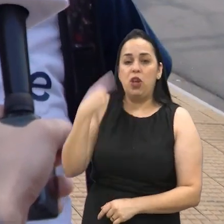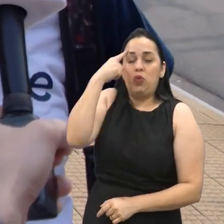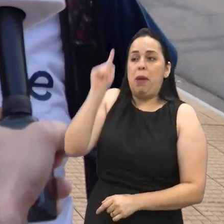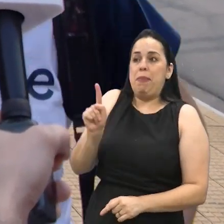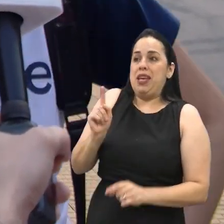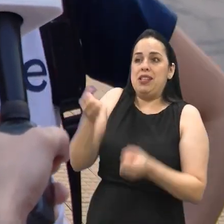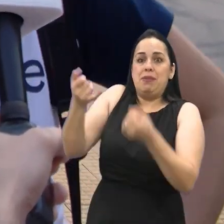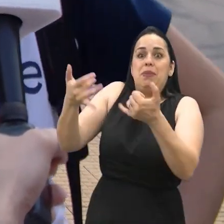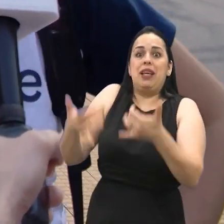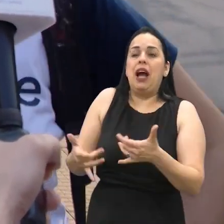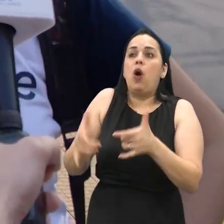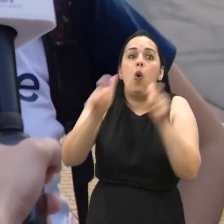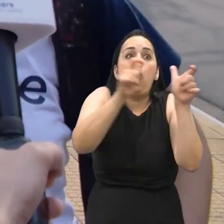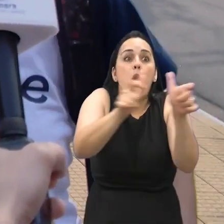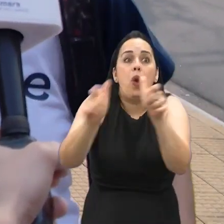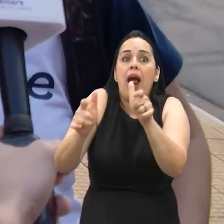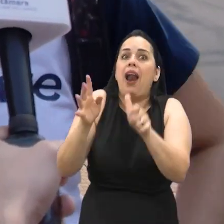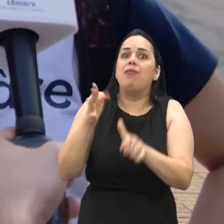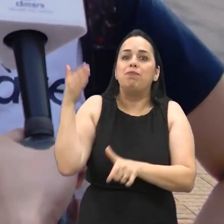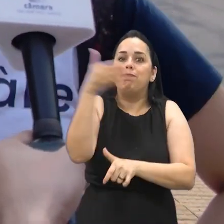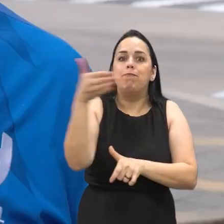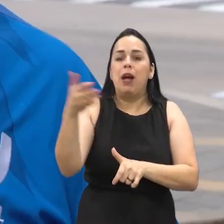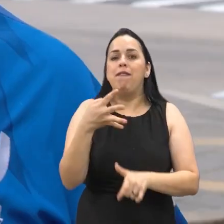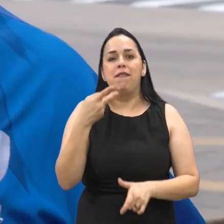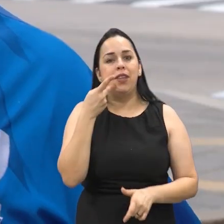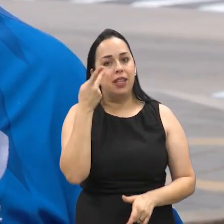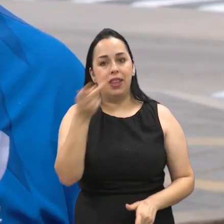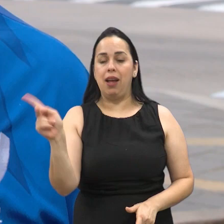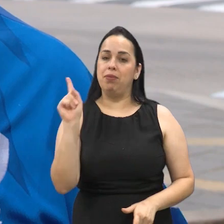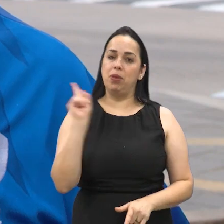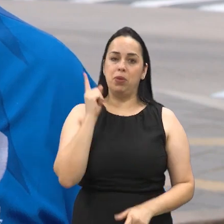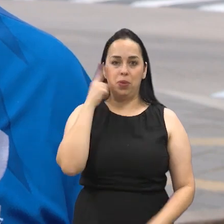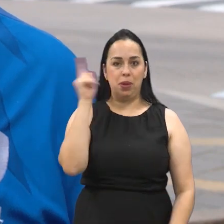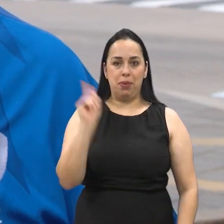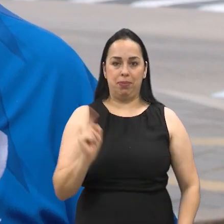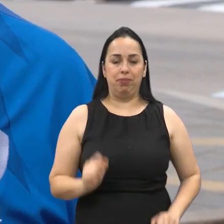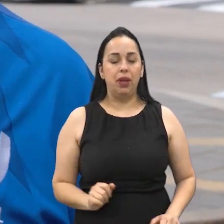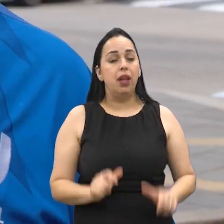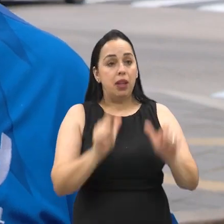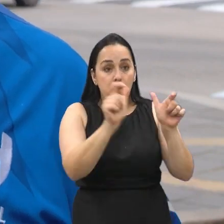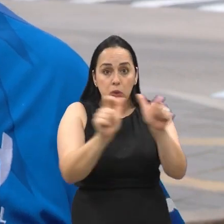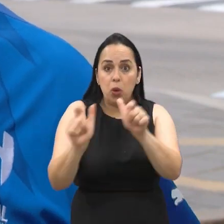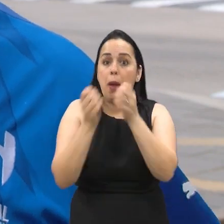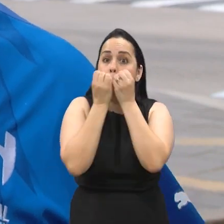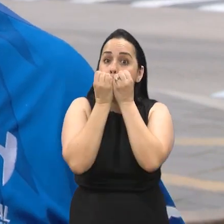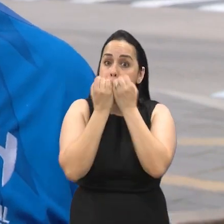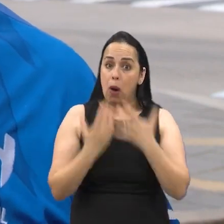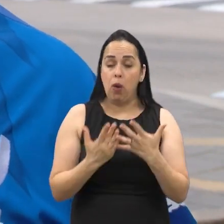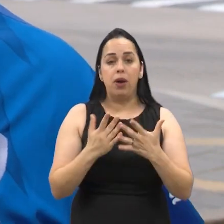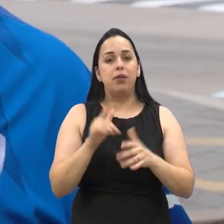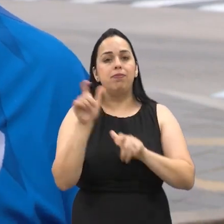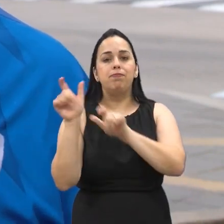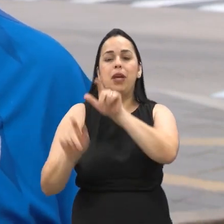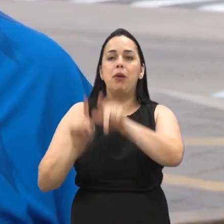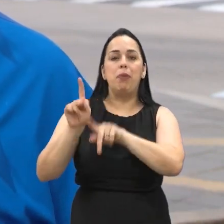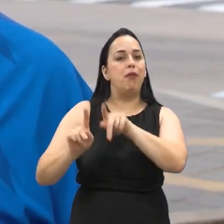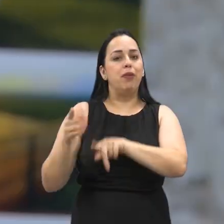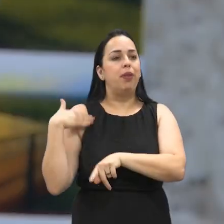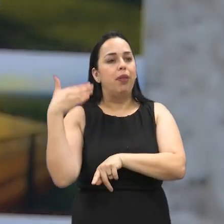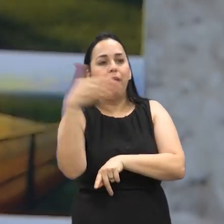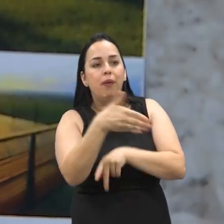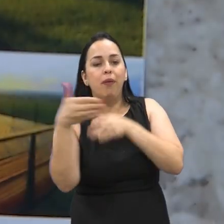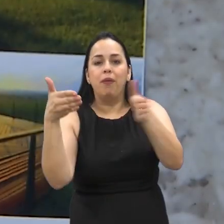onde que é legal conhecer? Eu não sabia dizer. Tem muitos pontos turísticos bons que a população não está